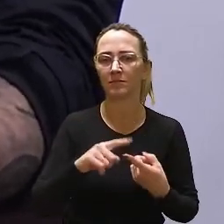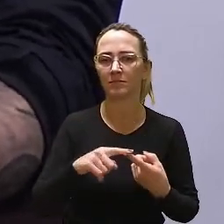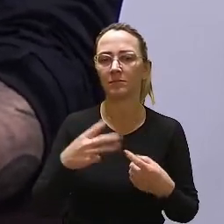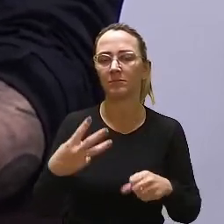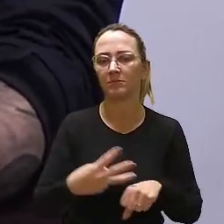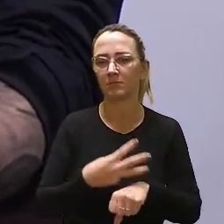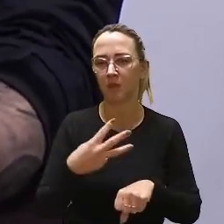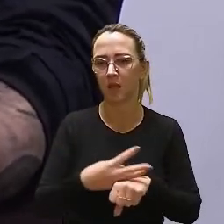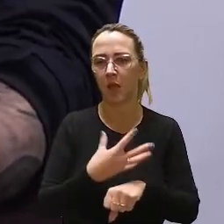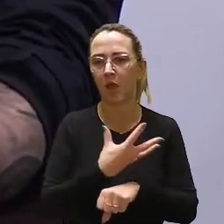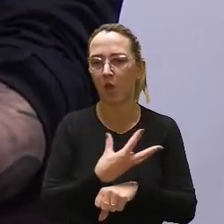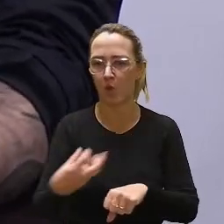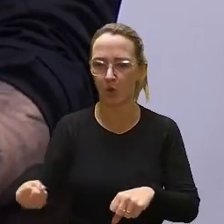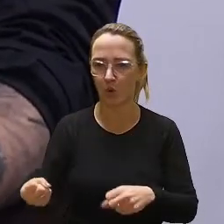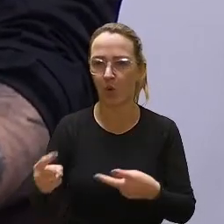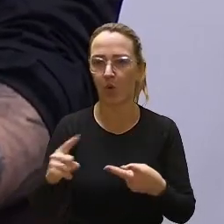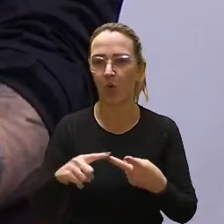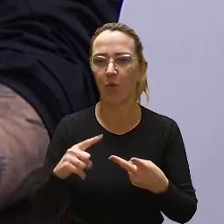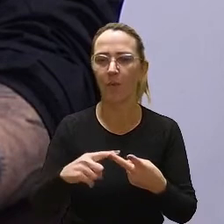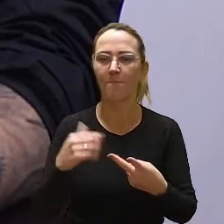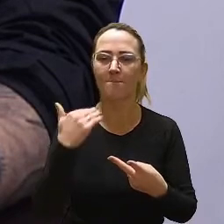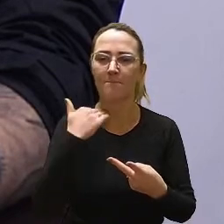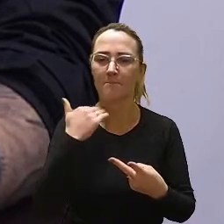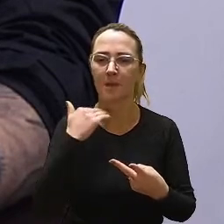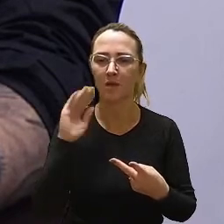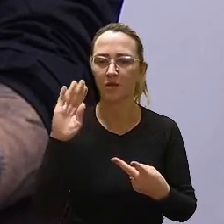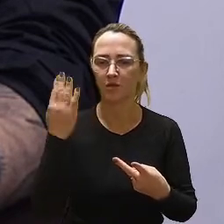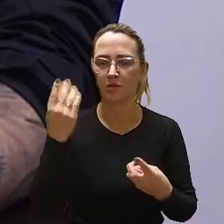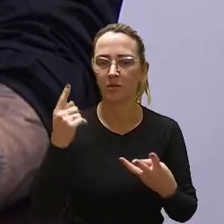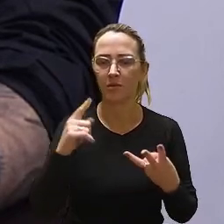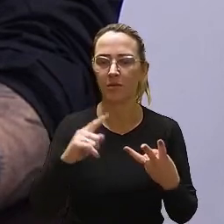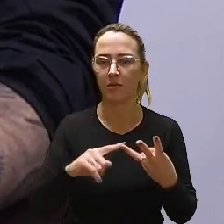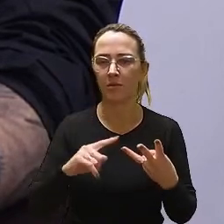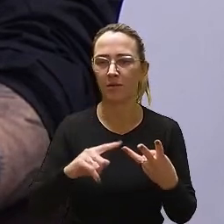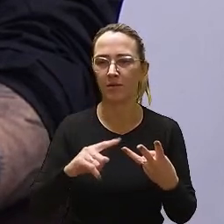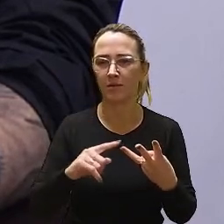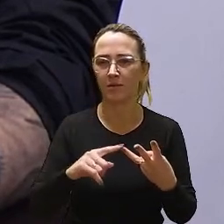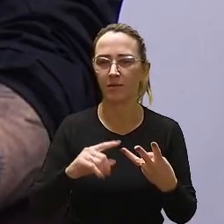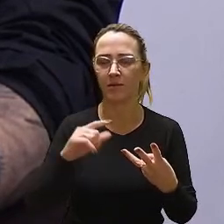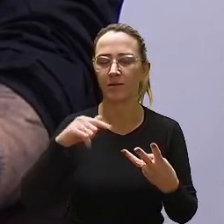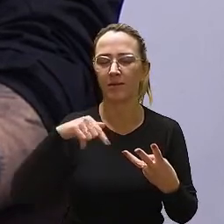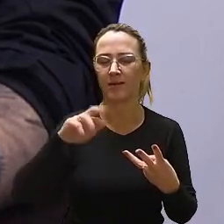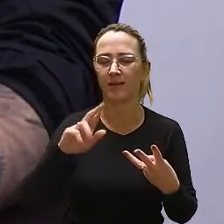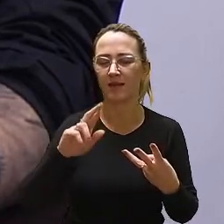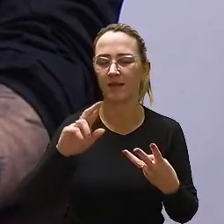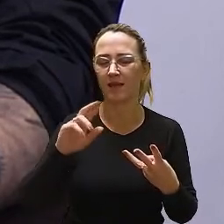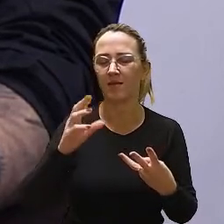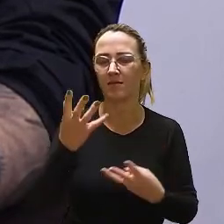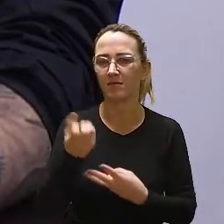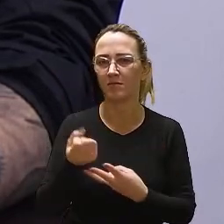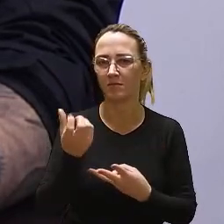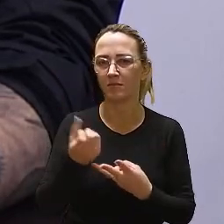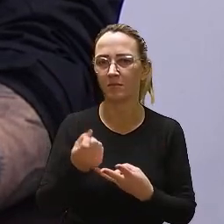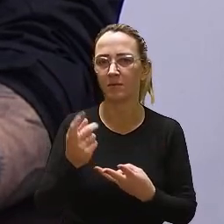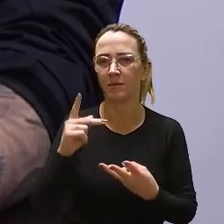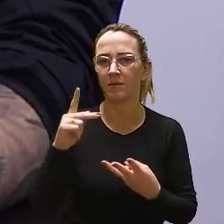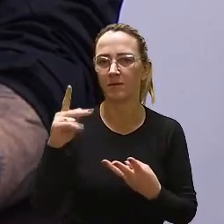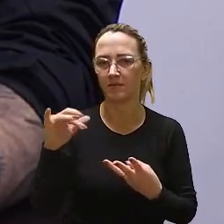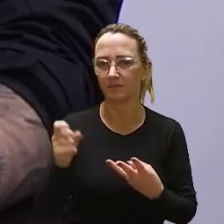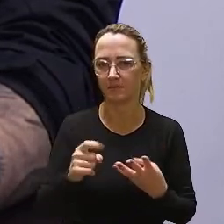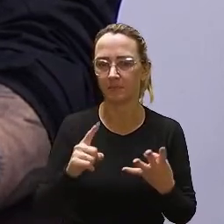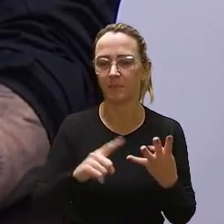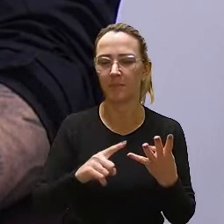WhatsApp clonado, atendimento bancário falso, bug do Pix, QR Code falso, urubu do Pix, golpe